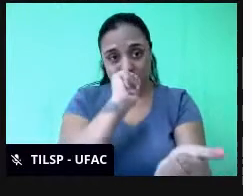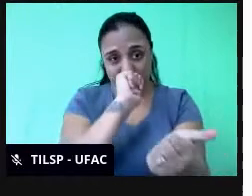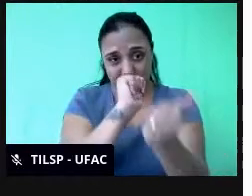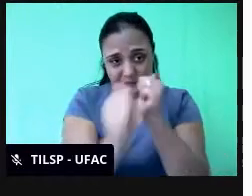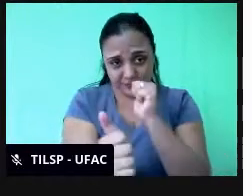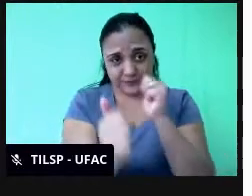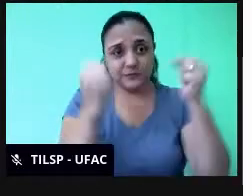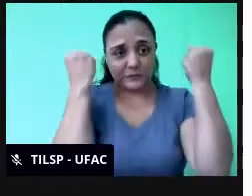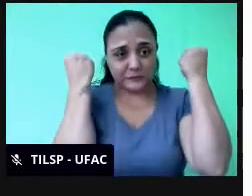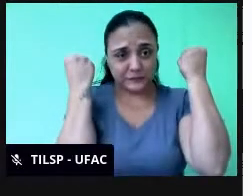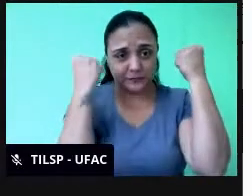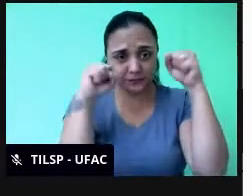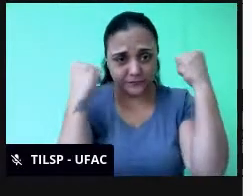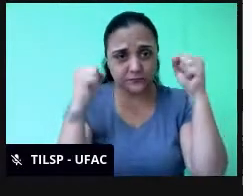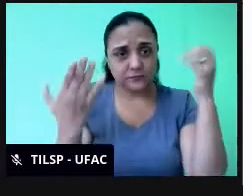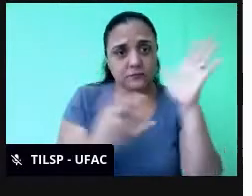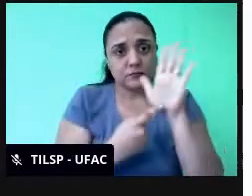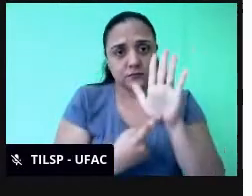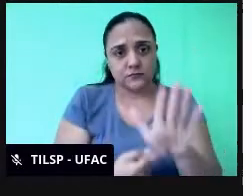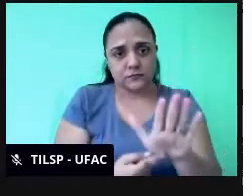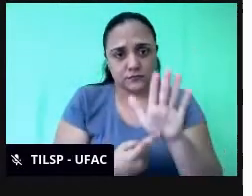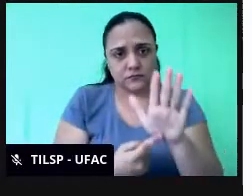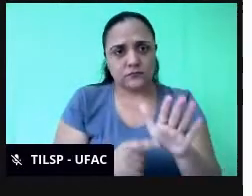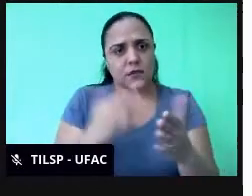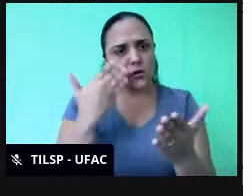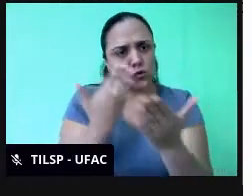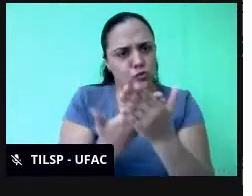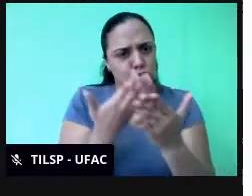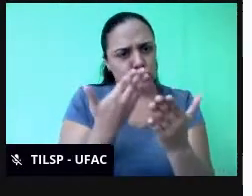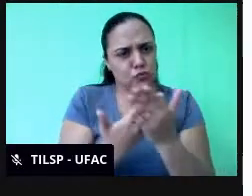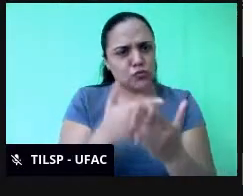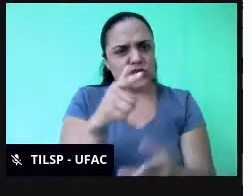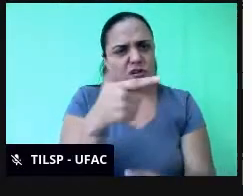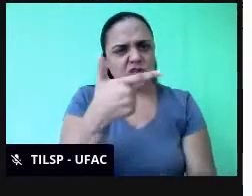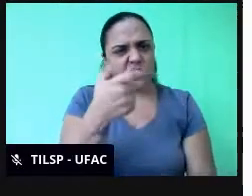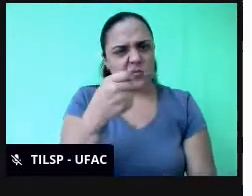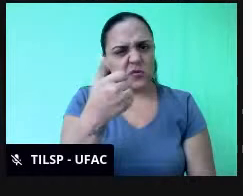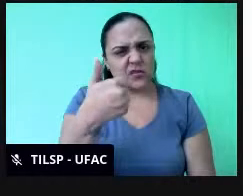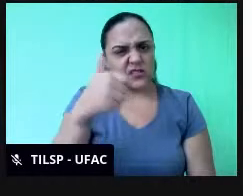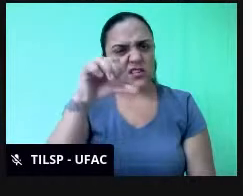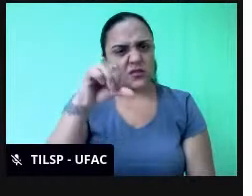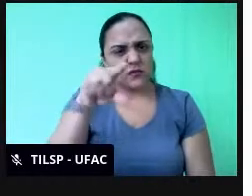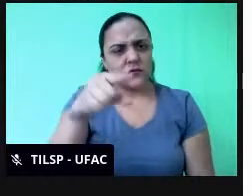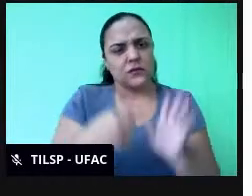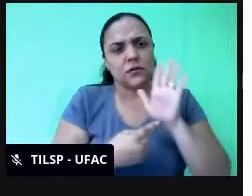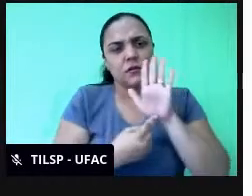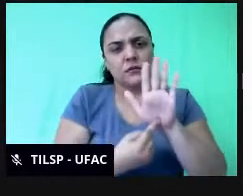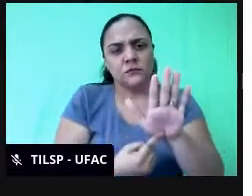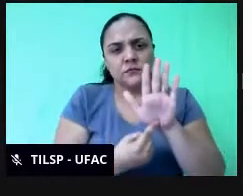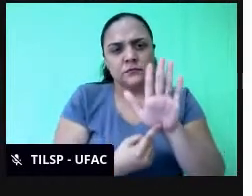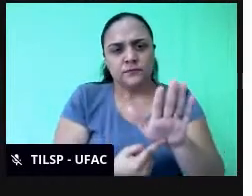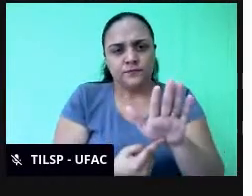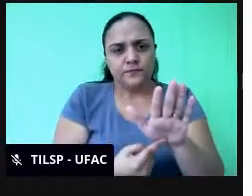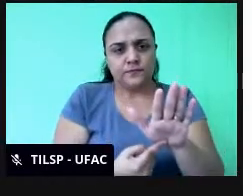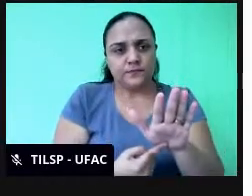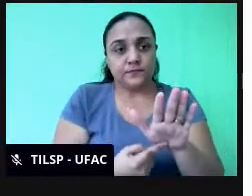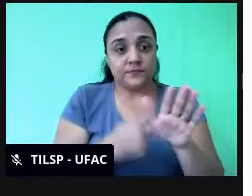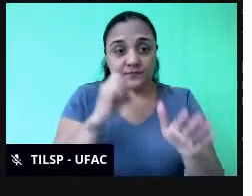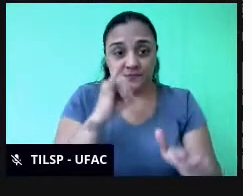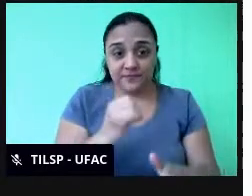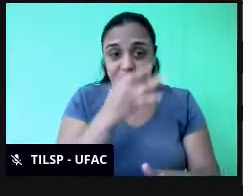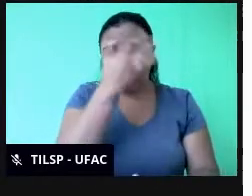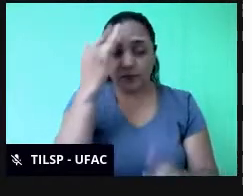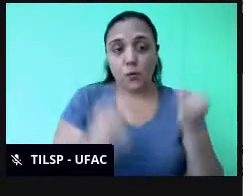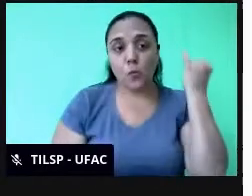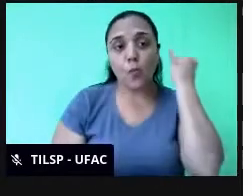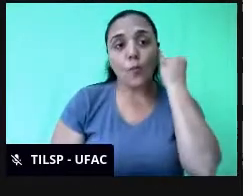eu trago para vocês que esse estudo recente de 2019, que ele conclui que dietas